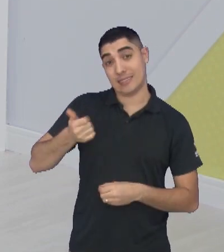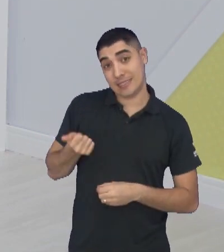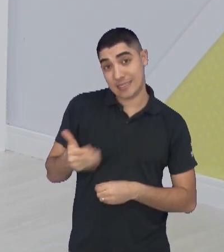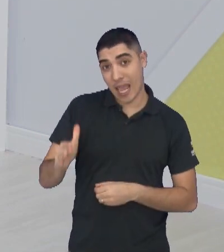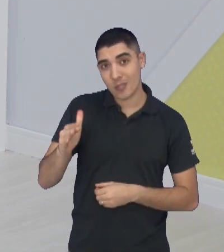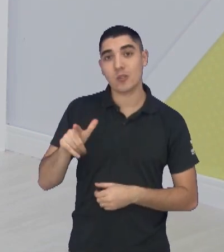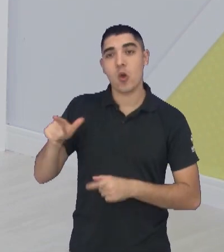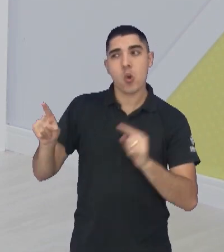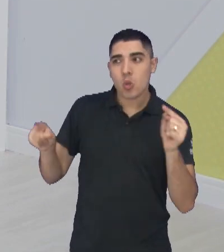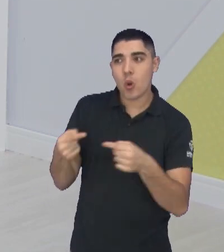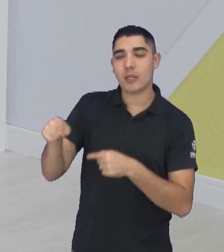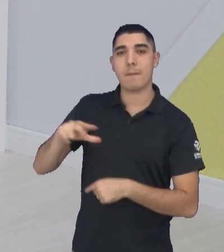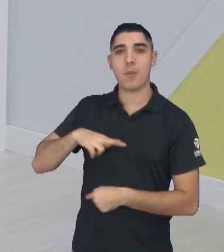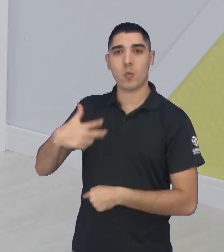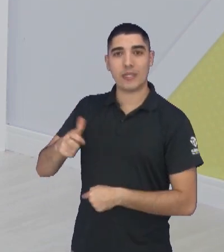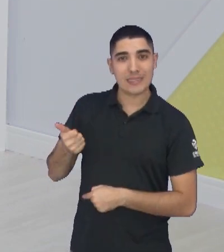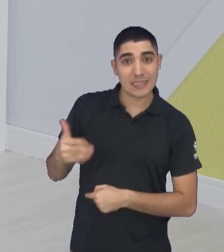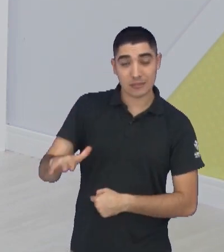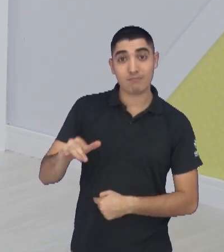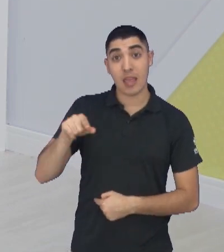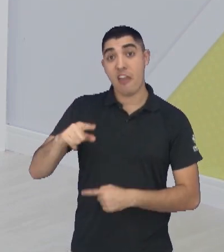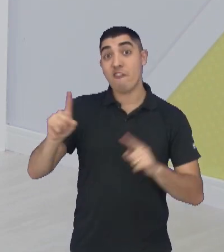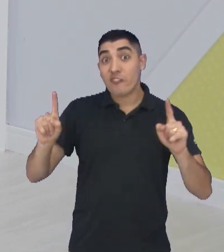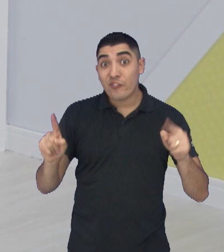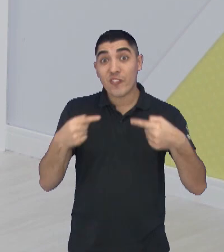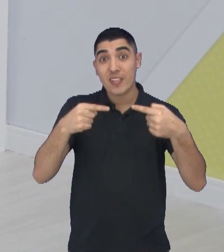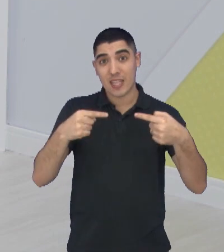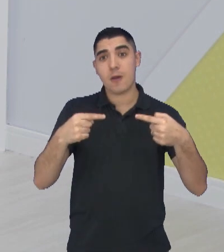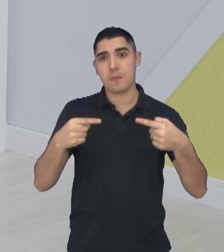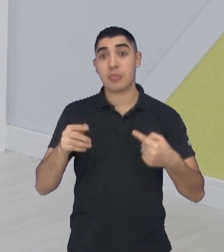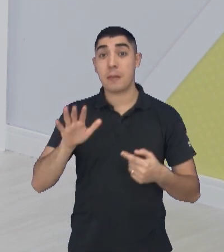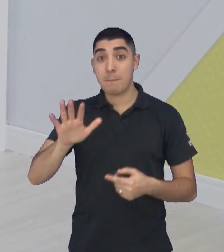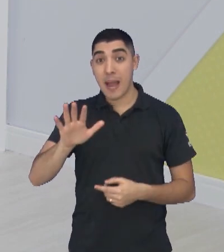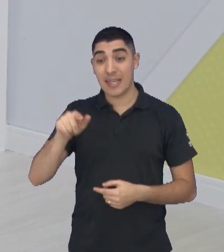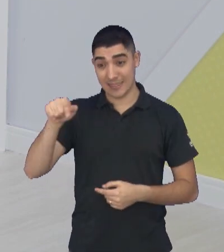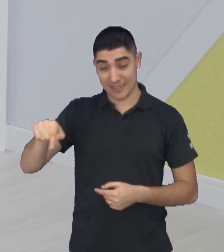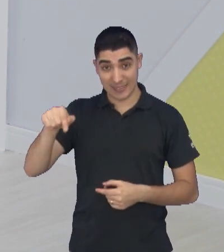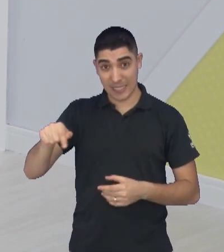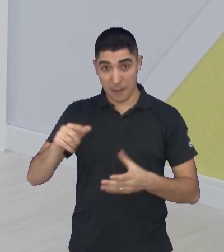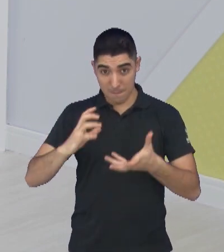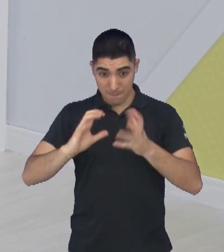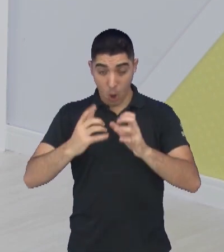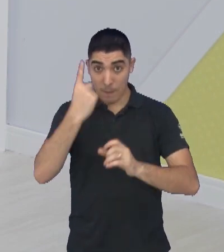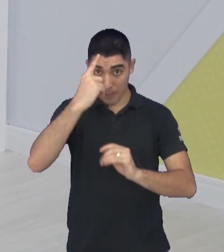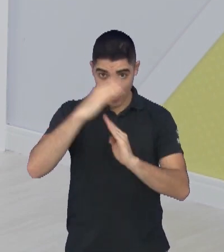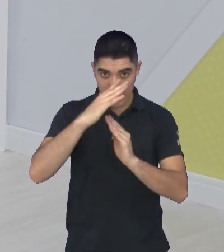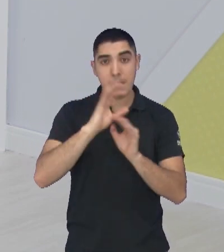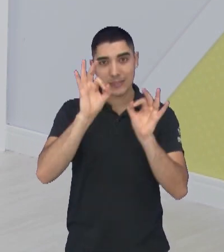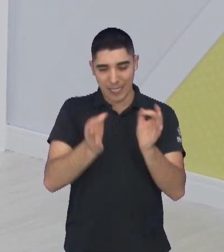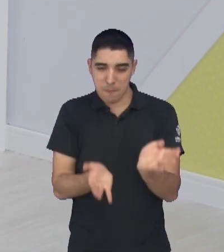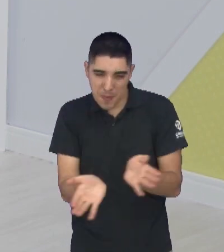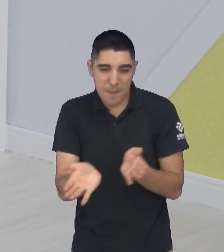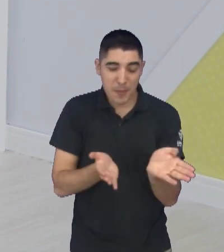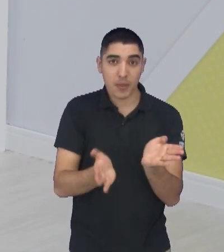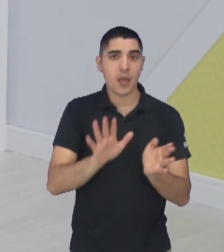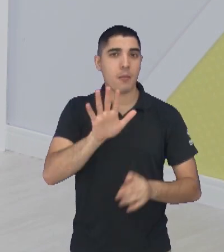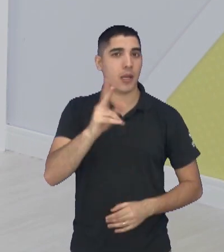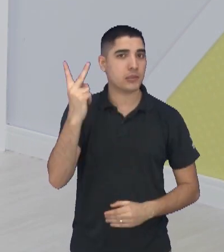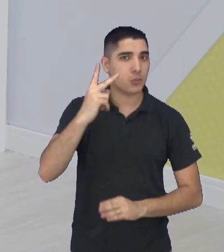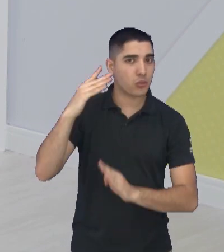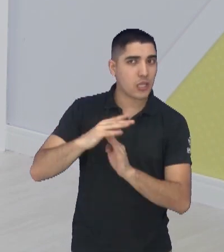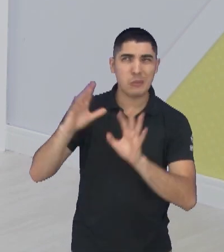da Copa Paulista. E em um jogo onde só teve bola rolando no primeiro tempo, porque no segundo a